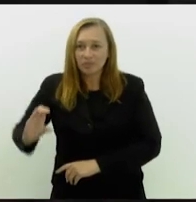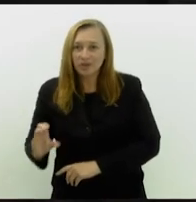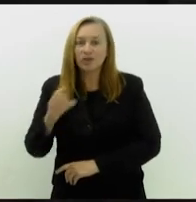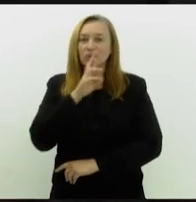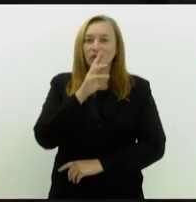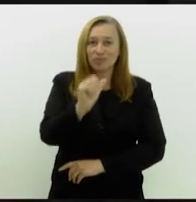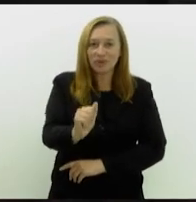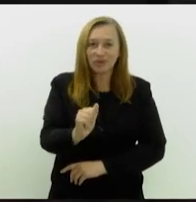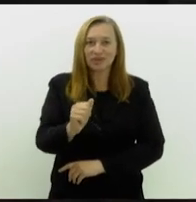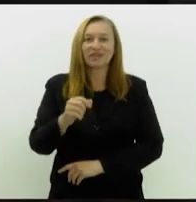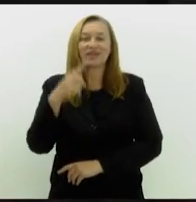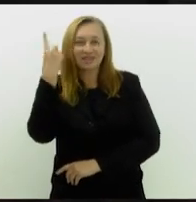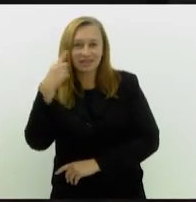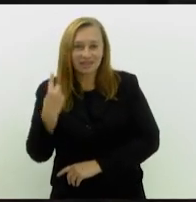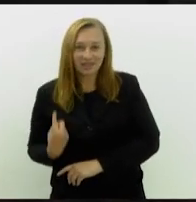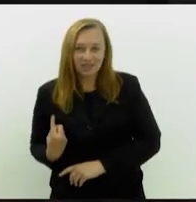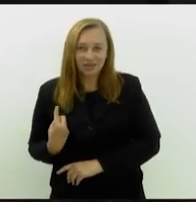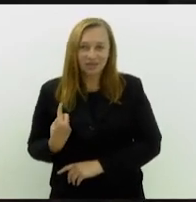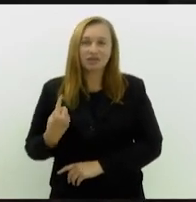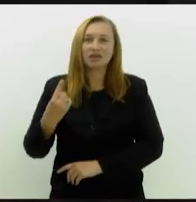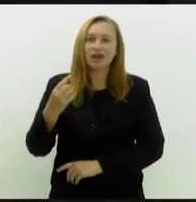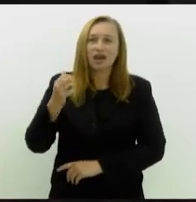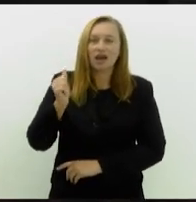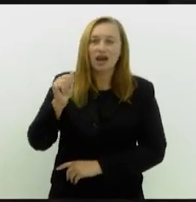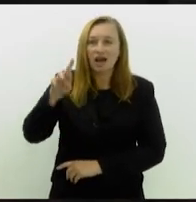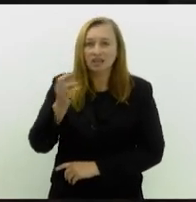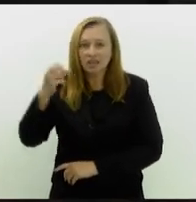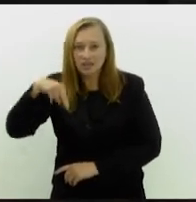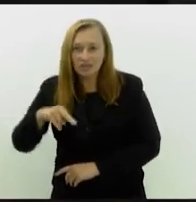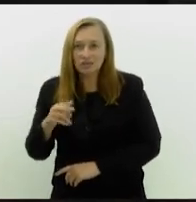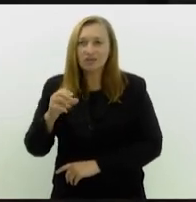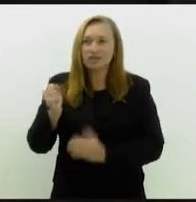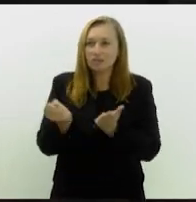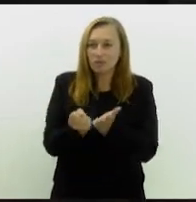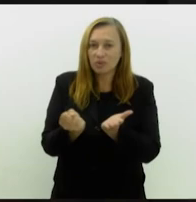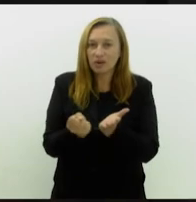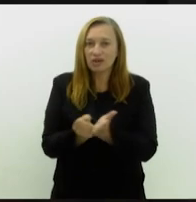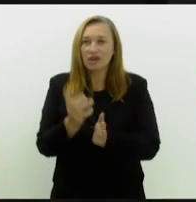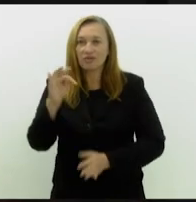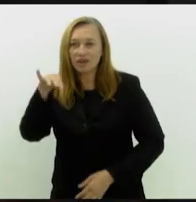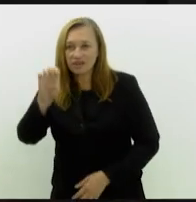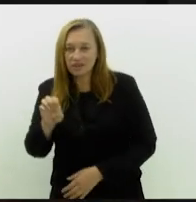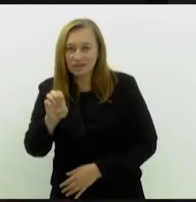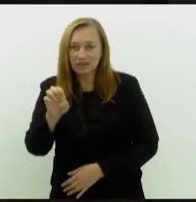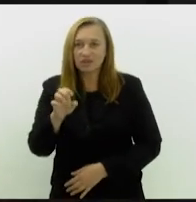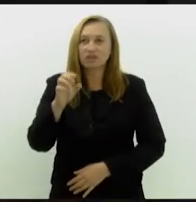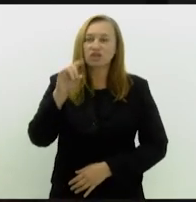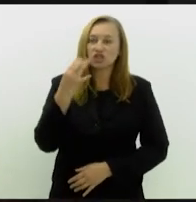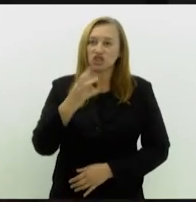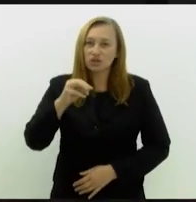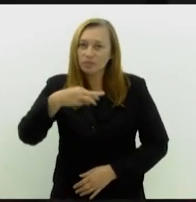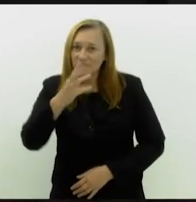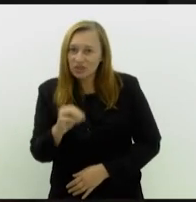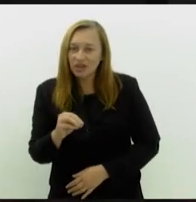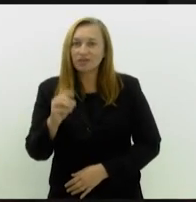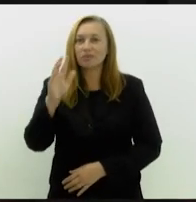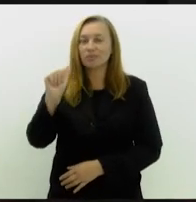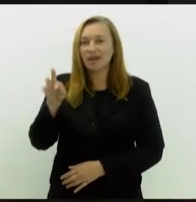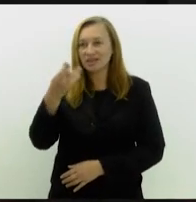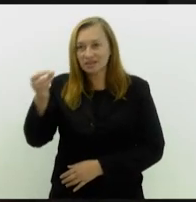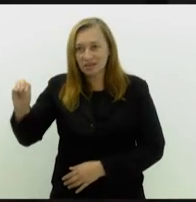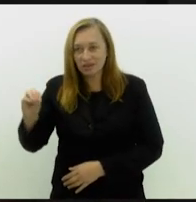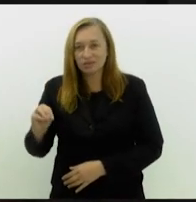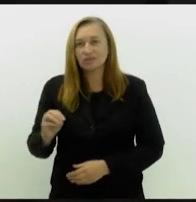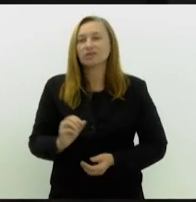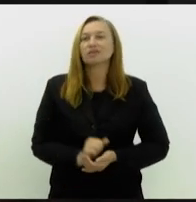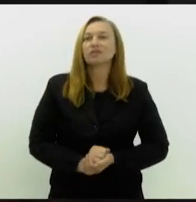Amorim Dani Monteiro Anderson Moraes Samuel Malafaia Franciane Mota Chico Machado brasão que fica